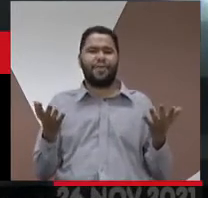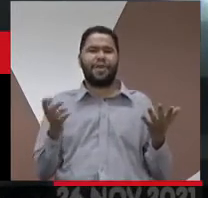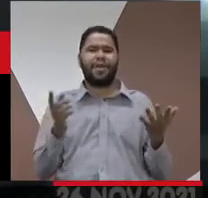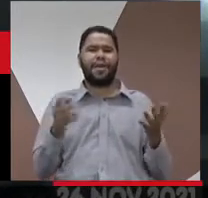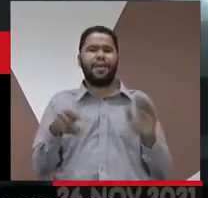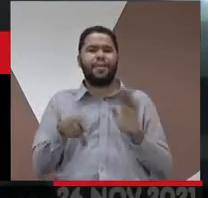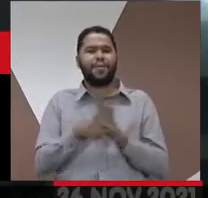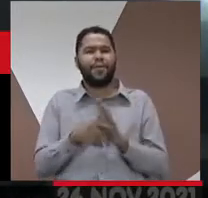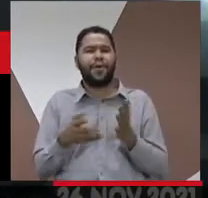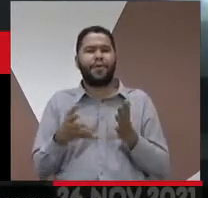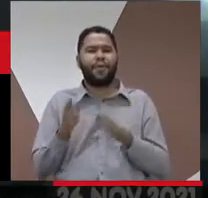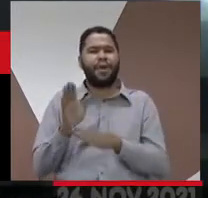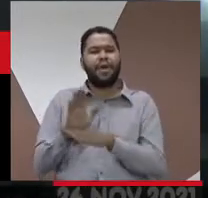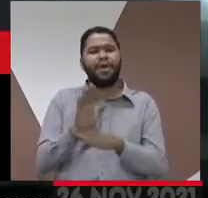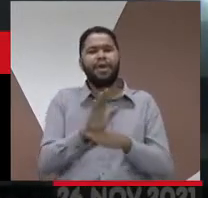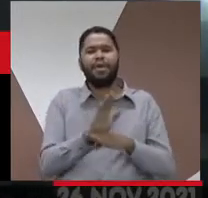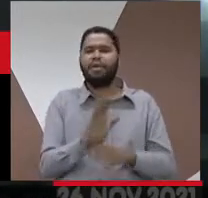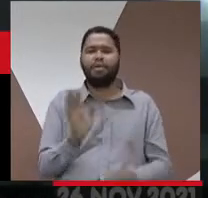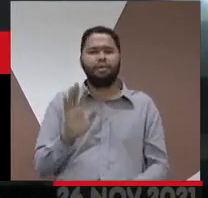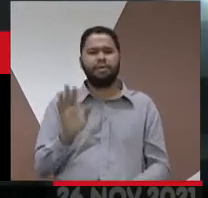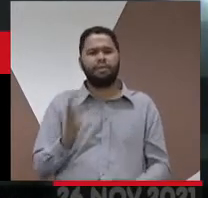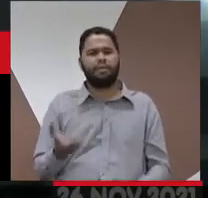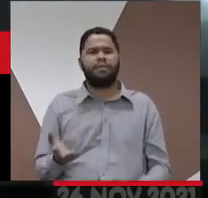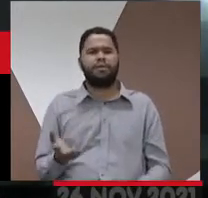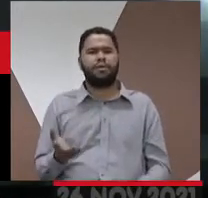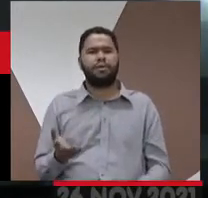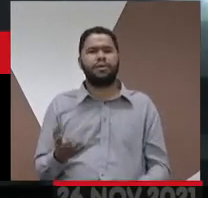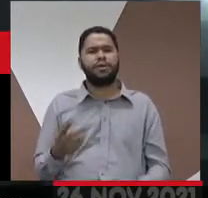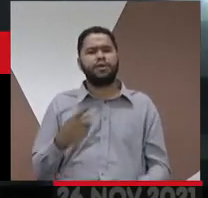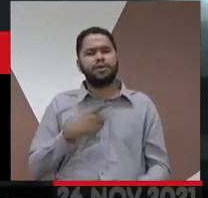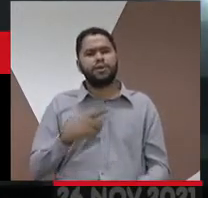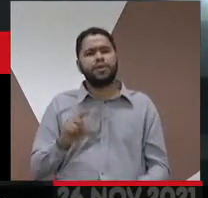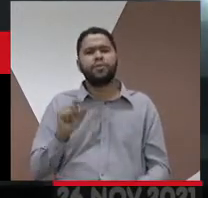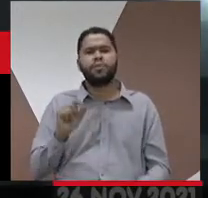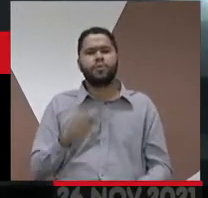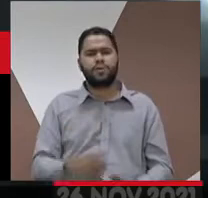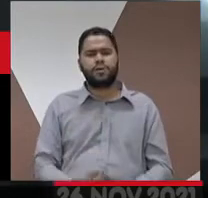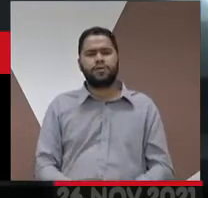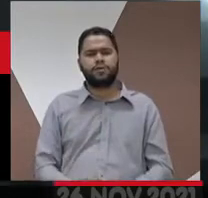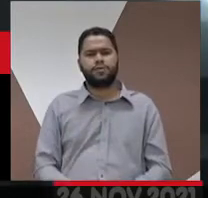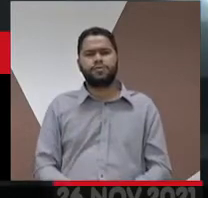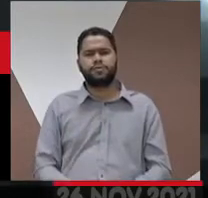passou pelas urnas, né? E tem